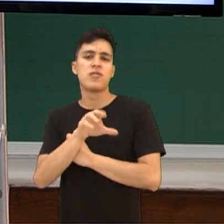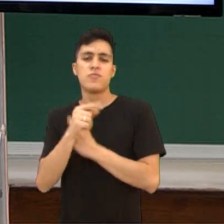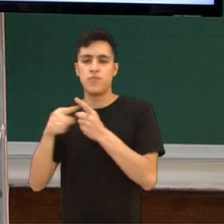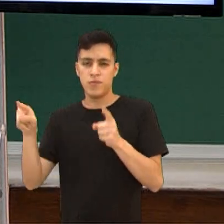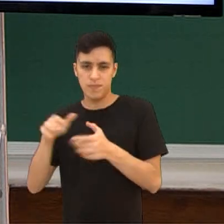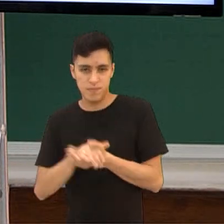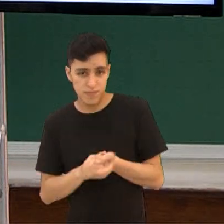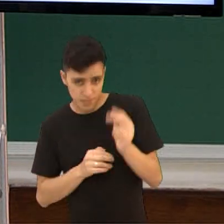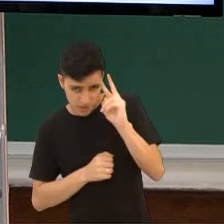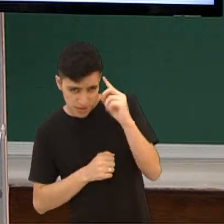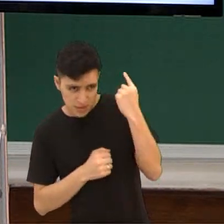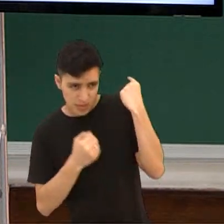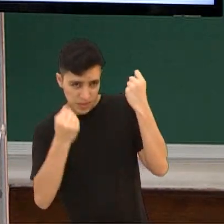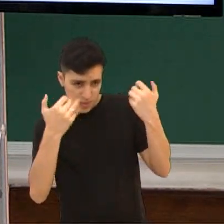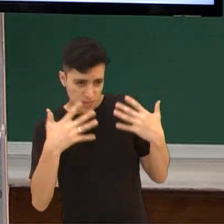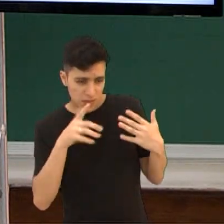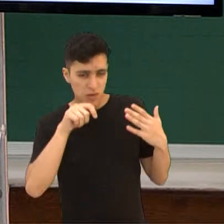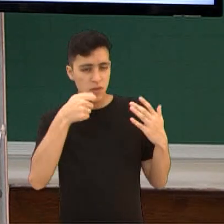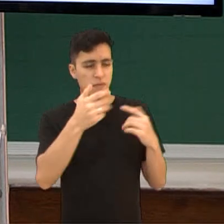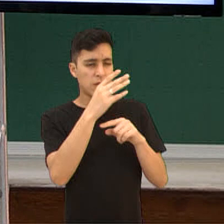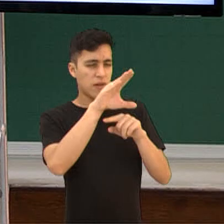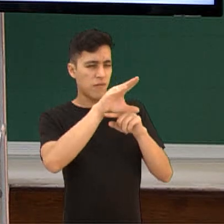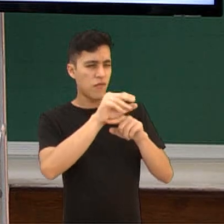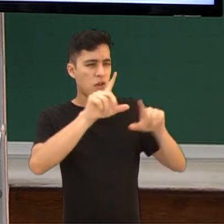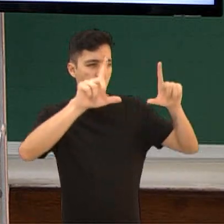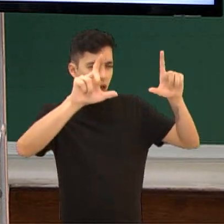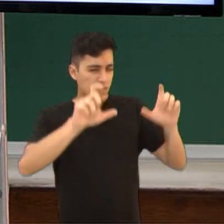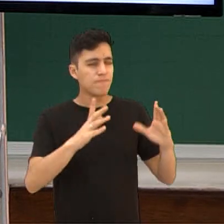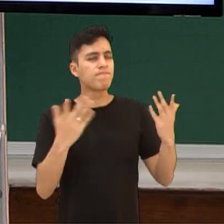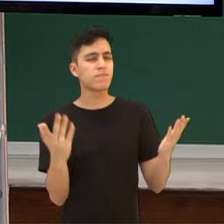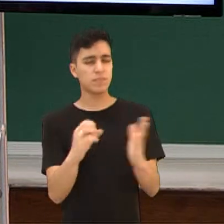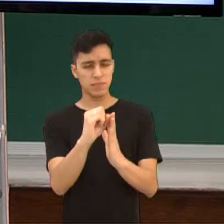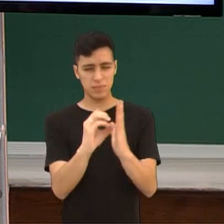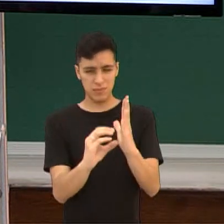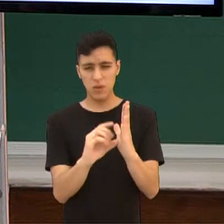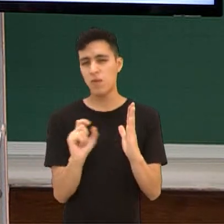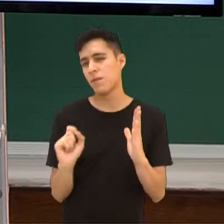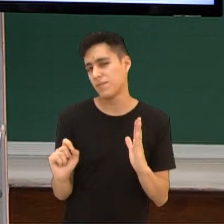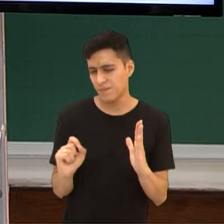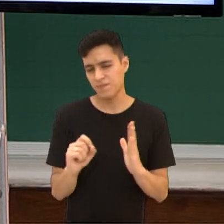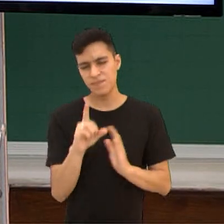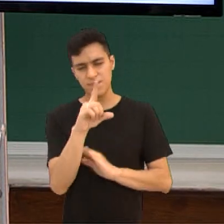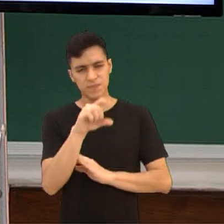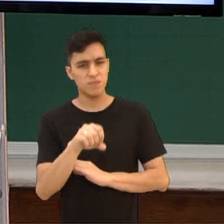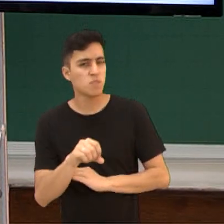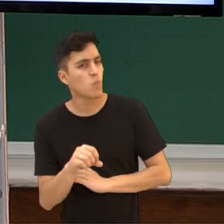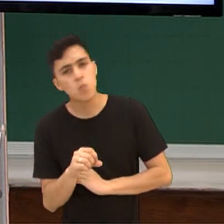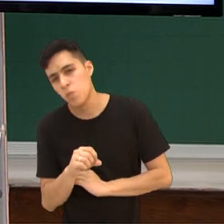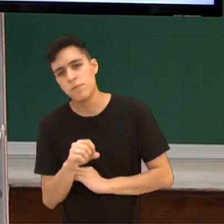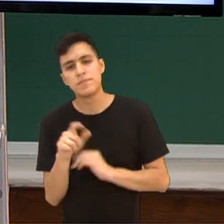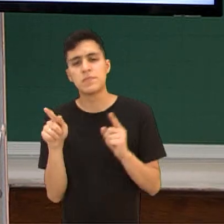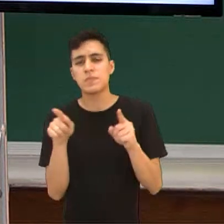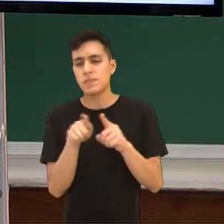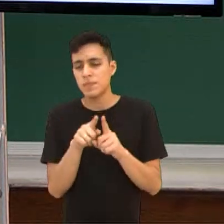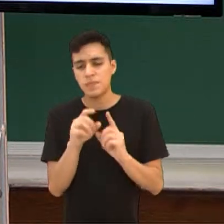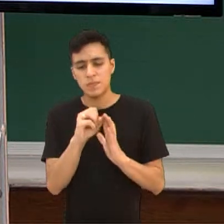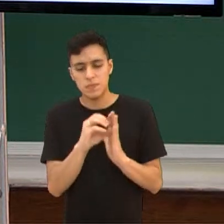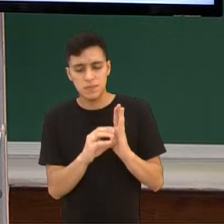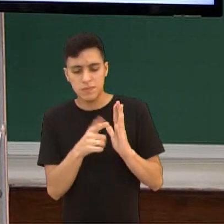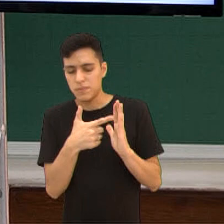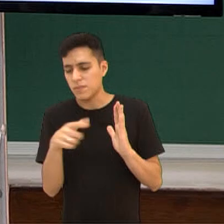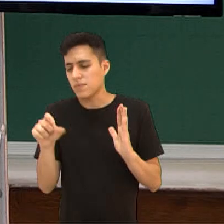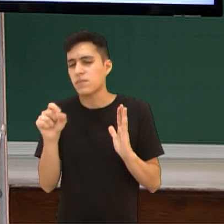fotografia? Lá que a gente estudou, lá que no século XIX e XX